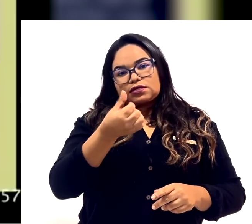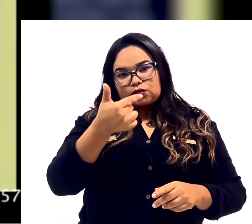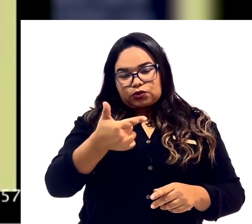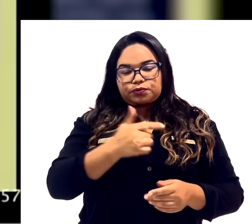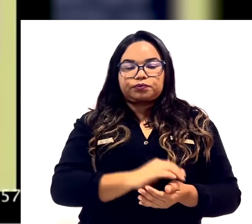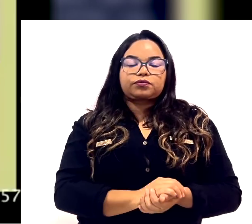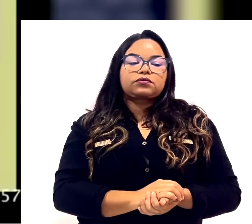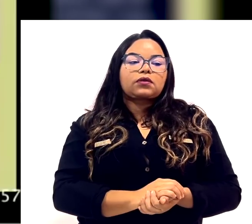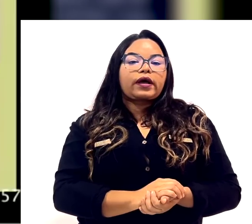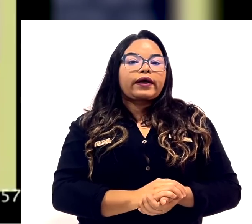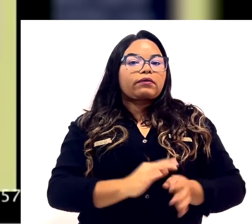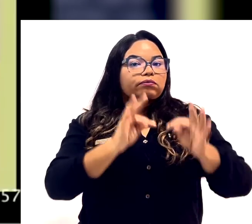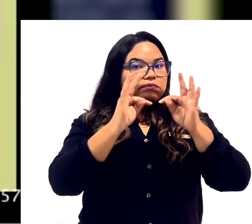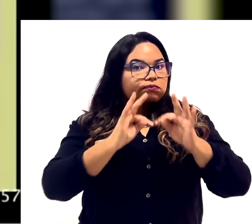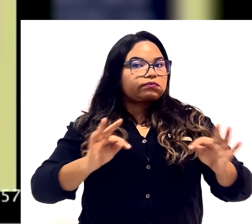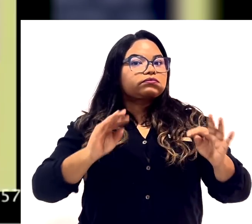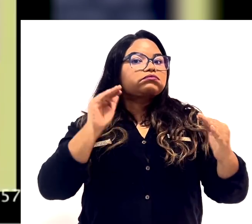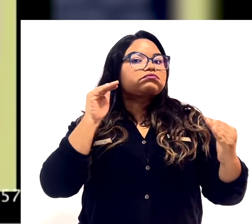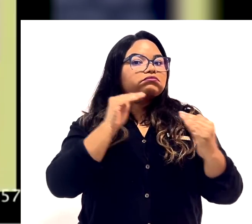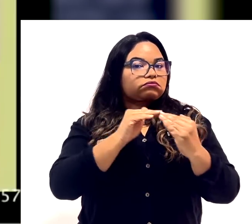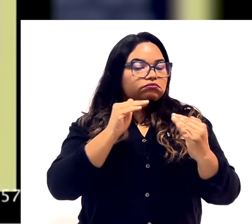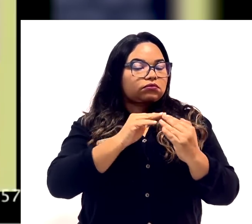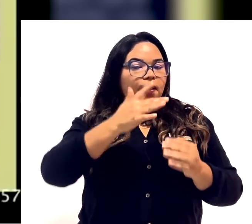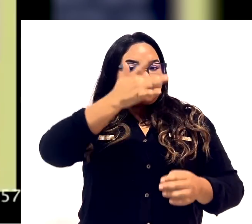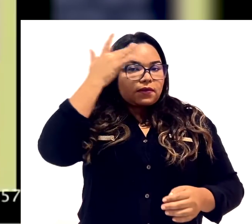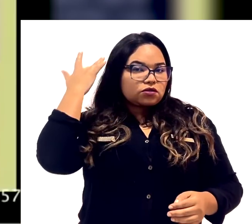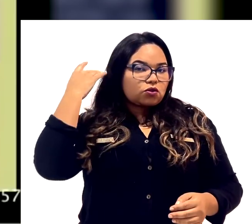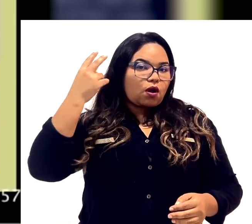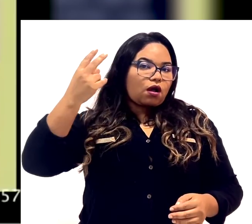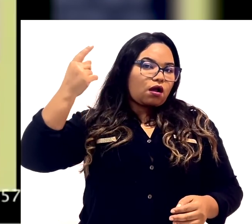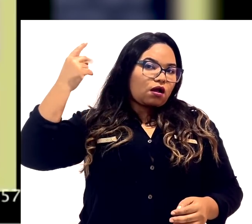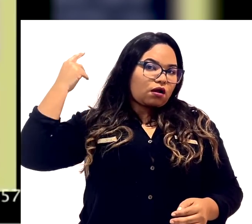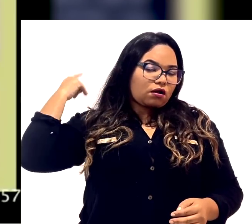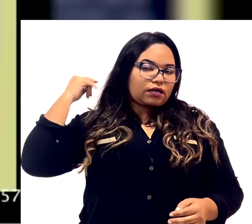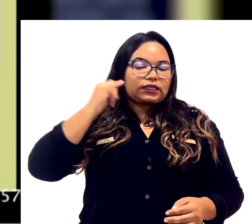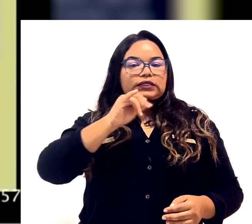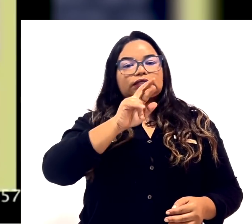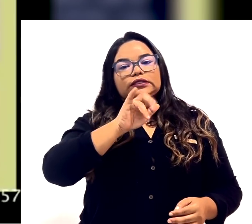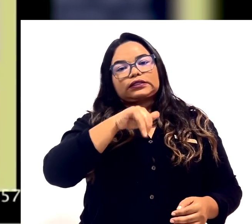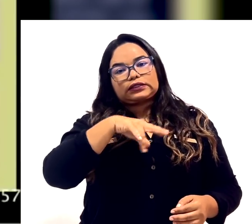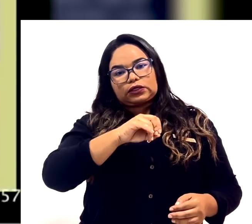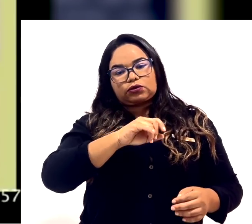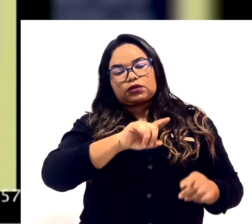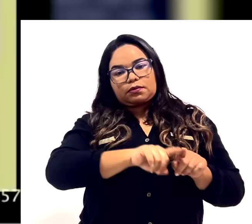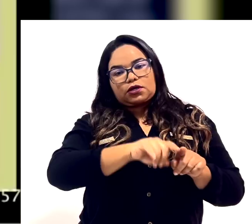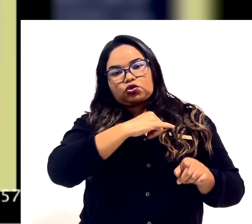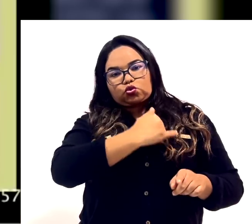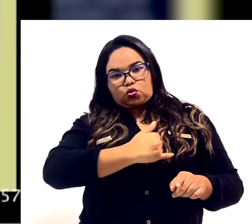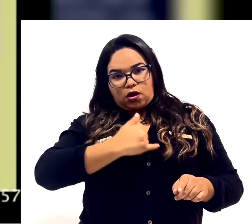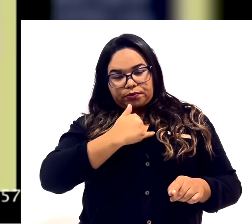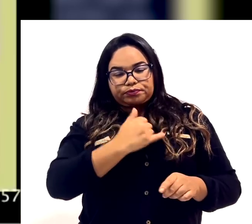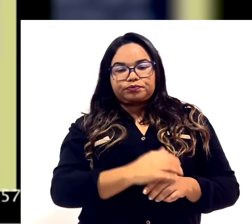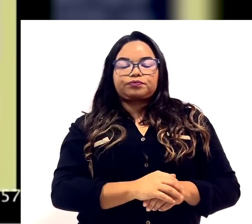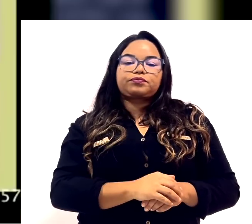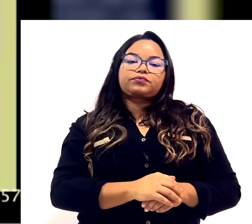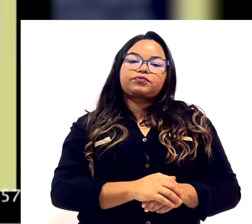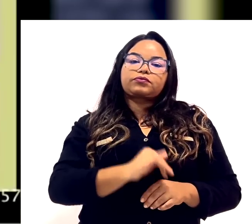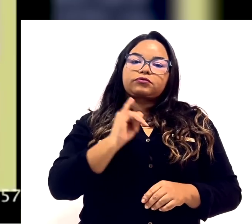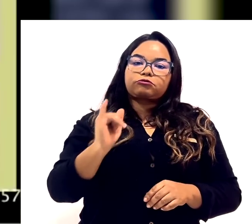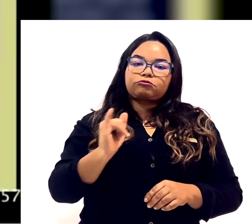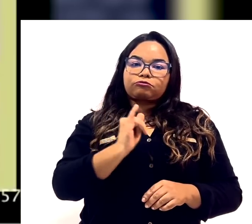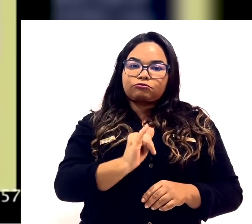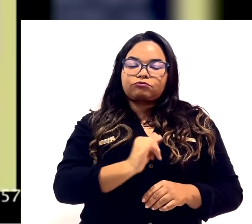1862 e diz: nós temos um testemunho concordante com os primeiros pais, Irineu e dos discípulos de São João, dizendo